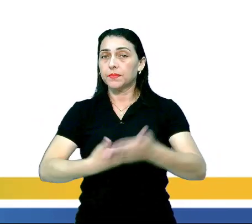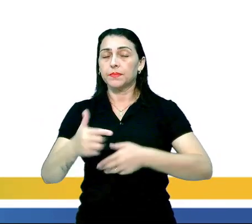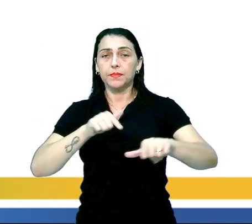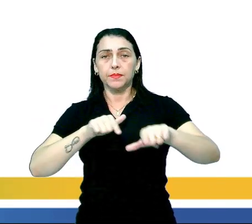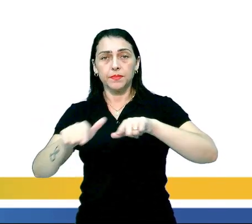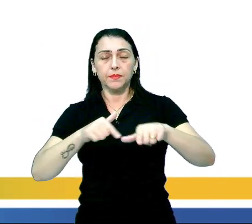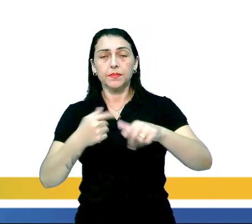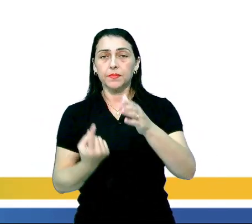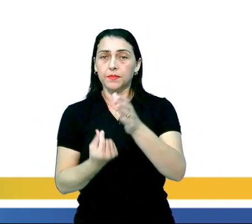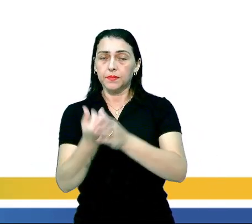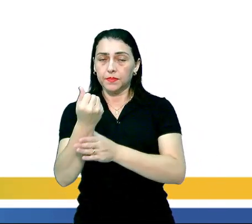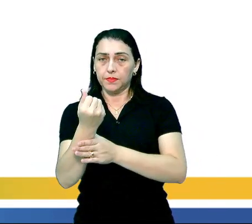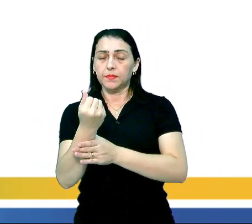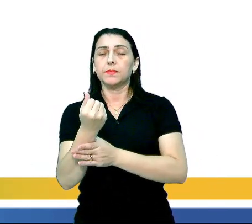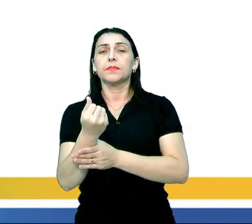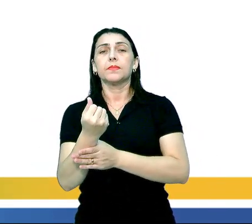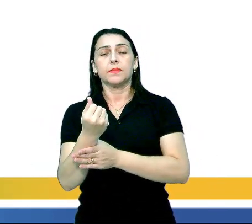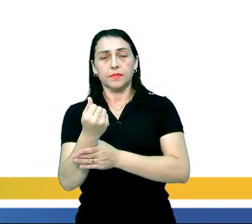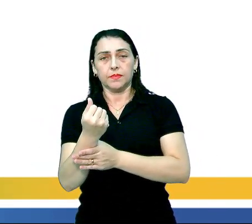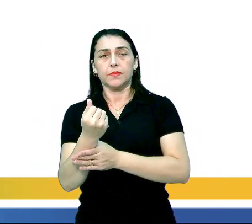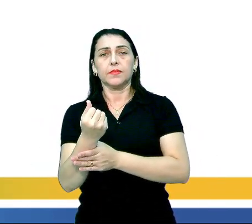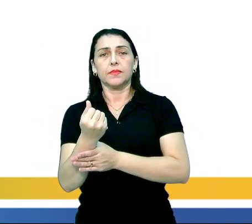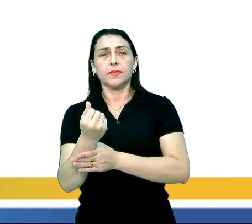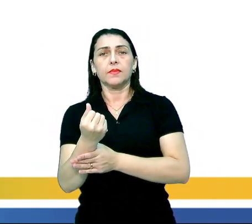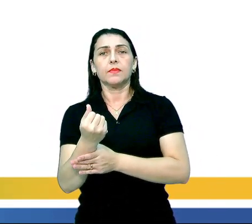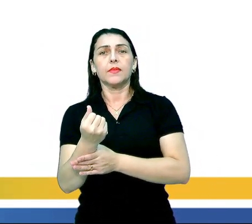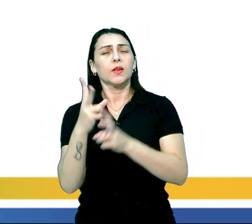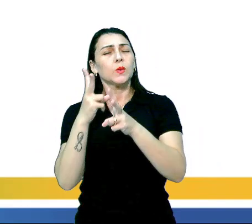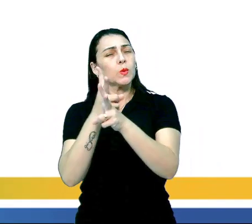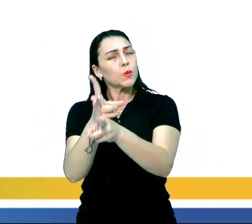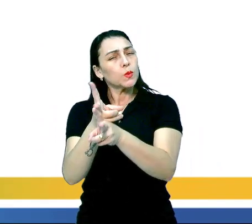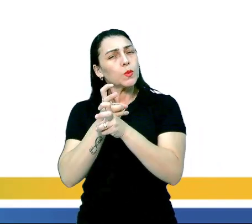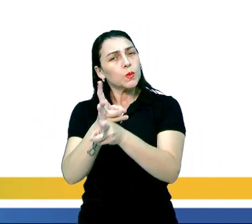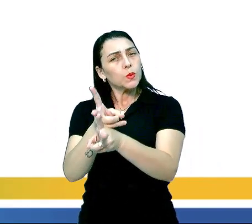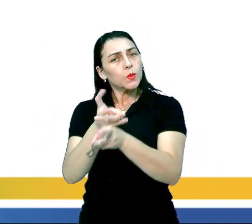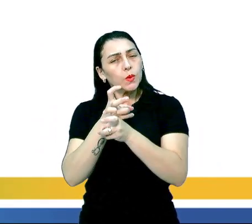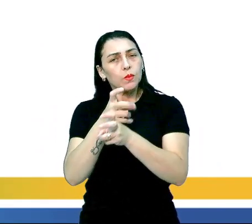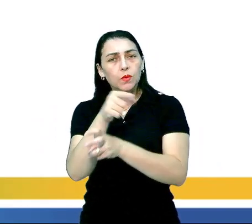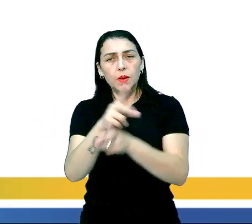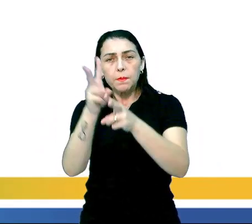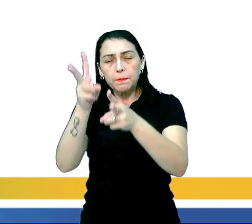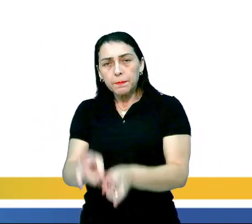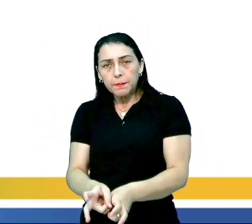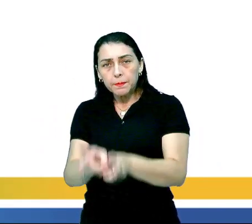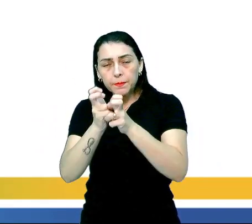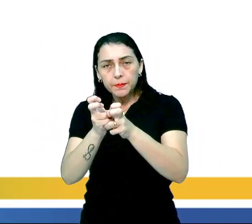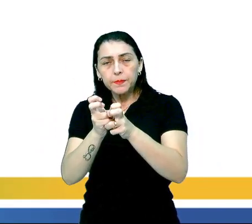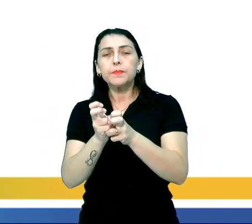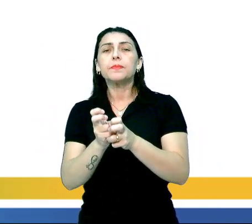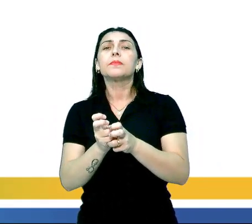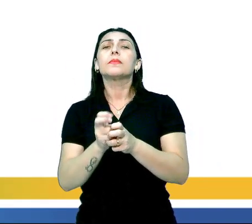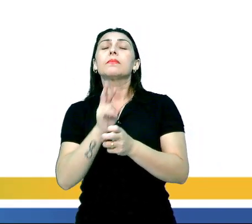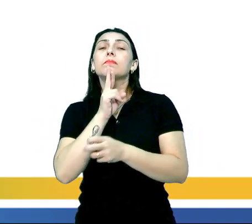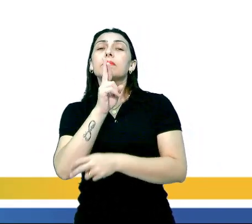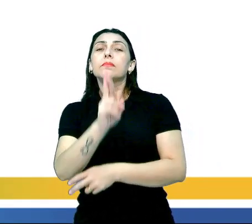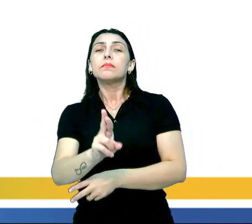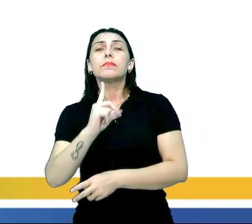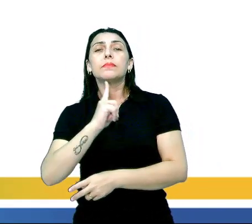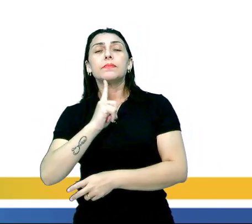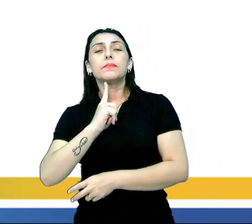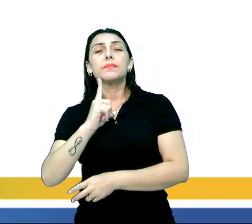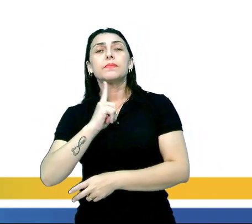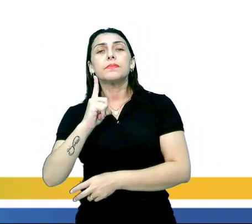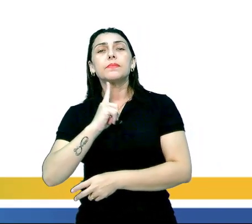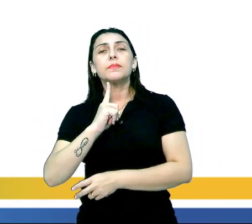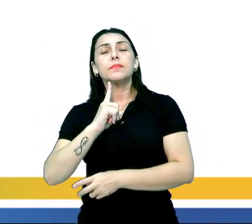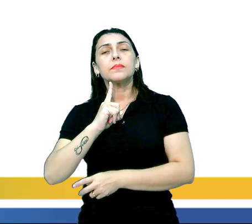relações de trabalho no capitalismo, elas são marcadas pela exploração. Vocês percebem que na resposta nós temos